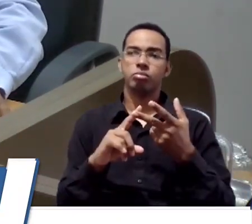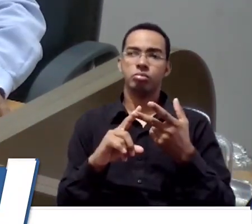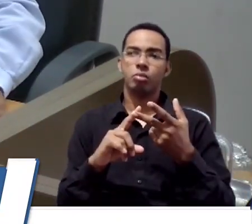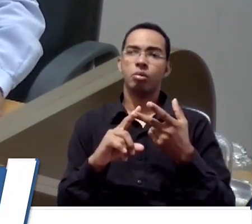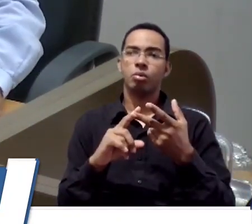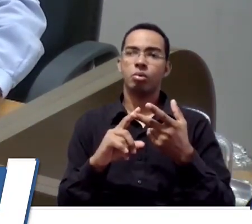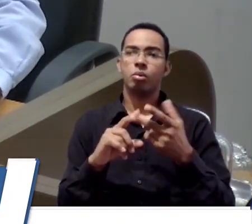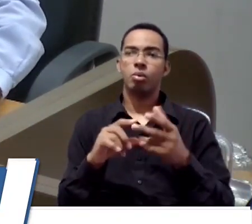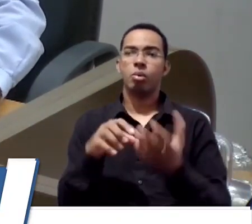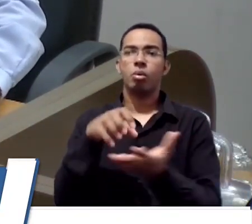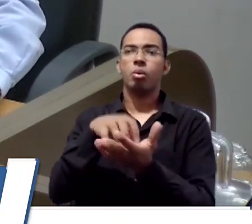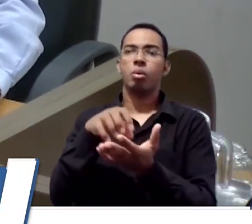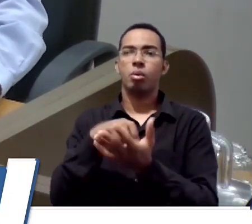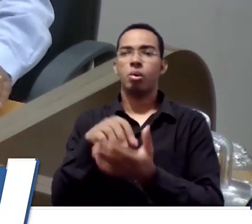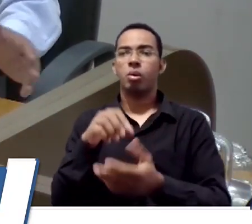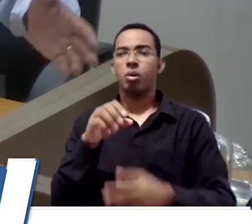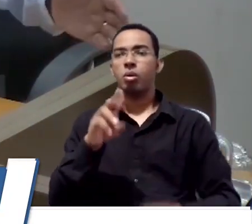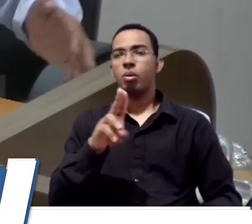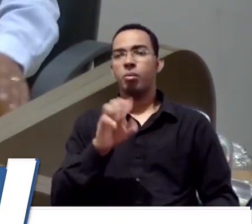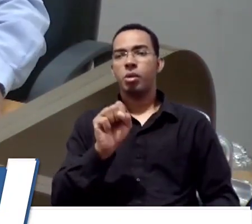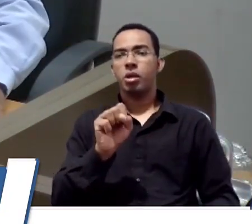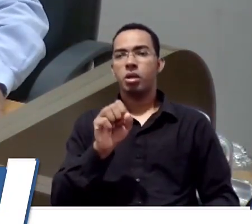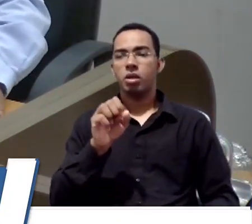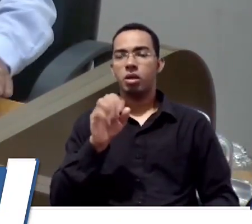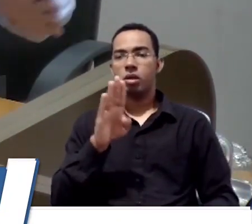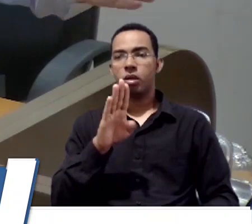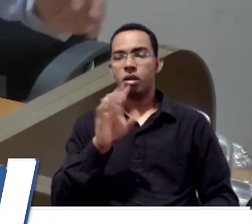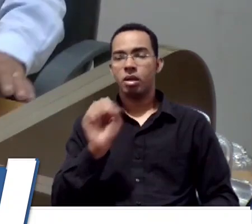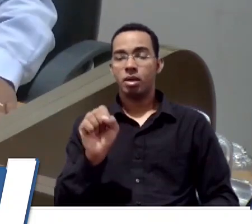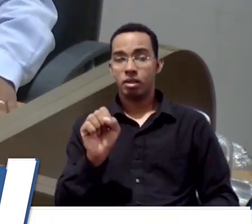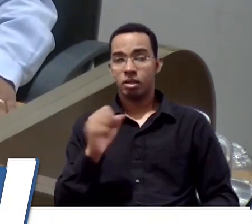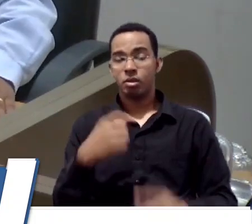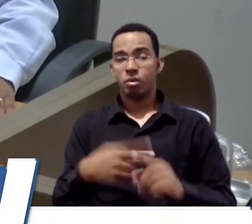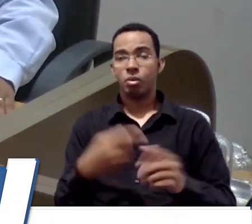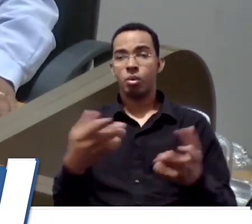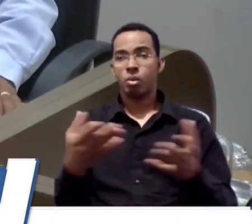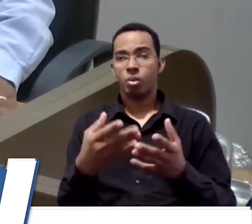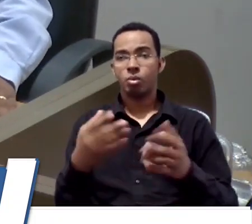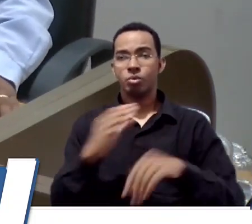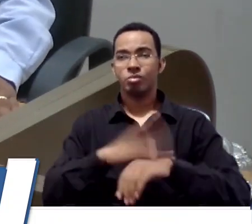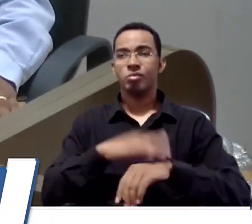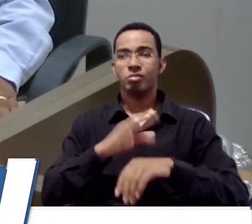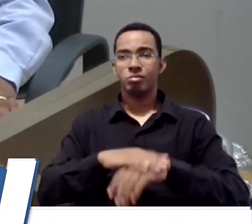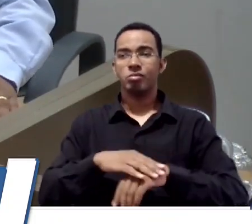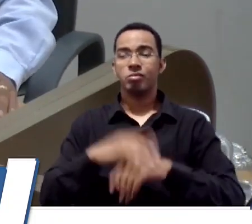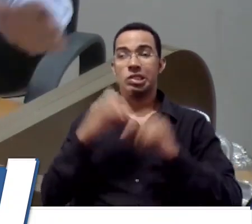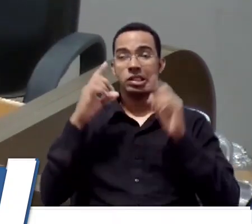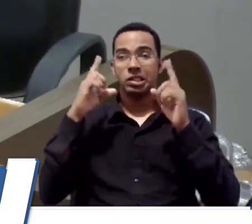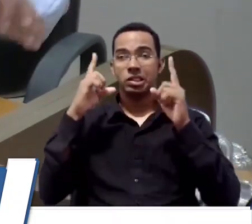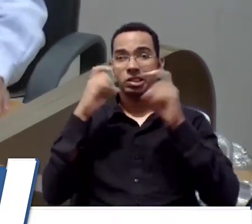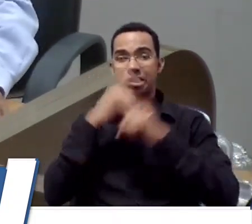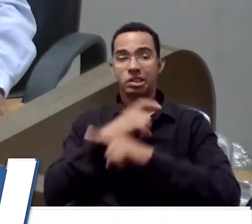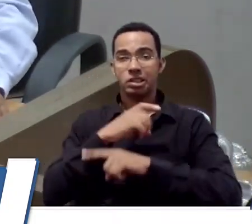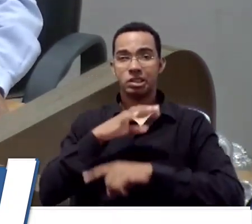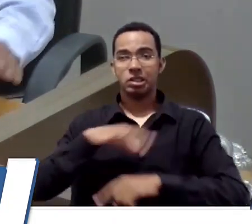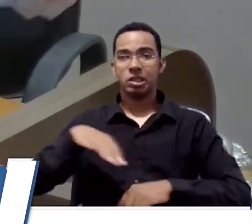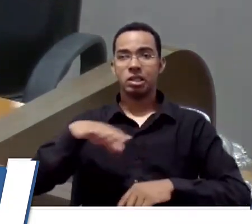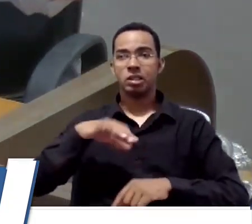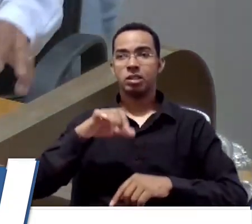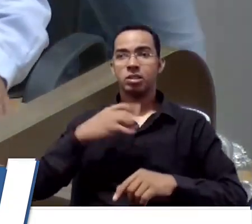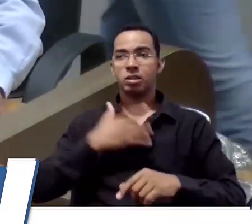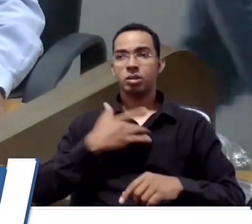nos pronto-socorro, nas UBS, né, porque hoje nós estamos numa situação muito complicada na área da saúde. Essa semana